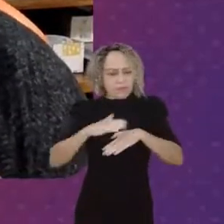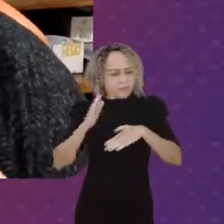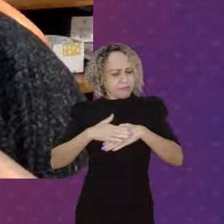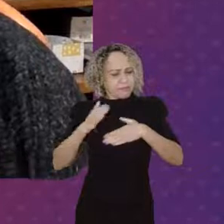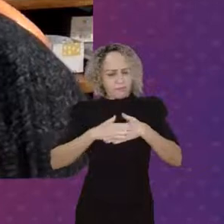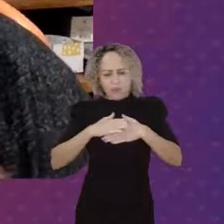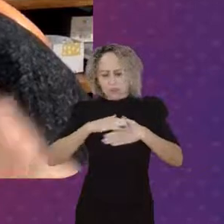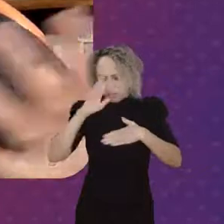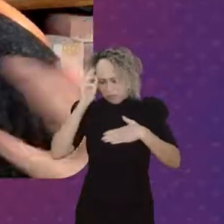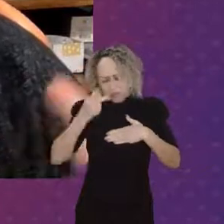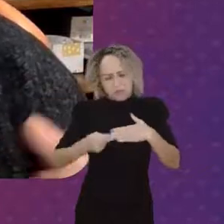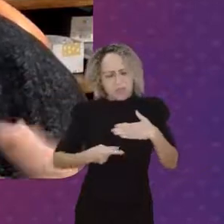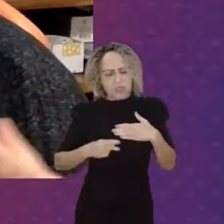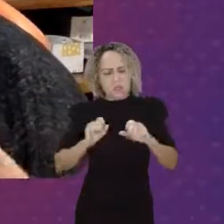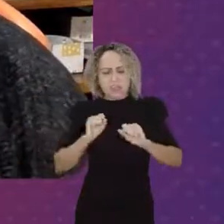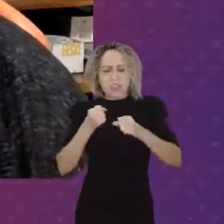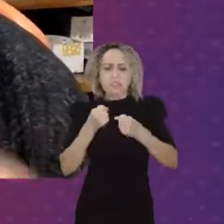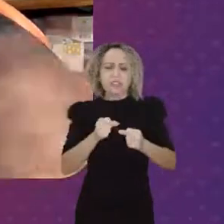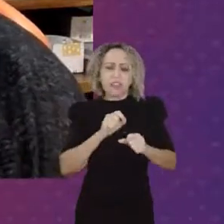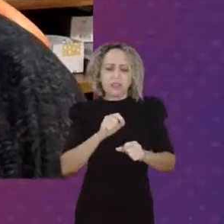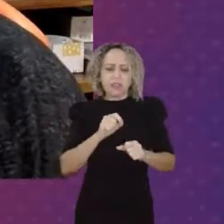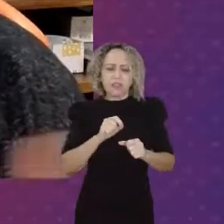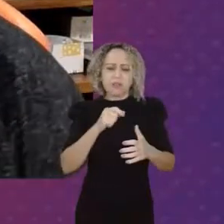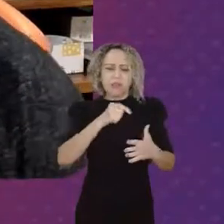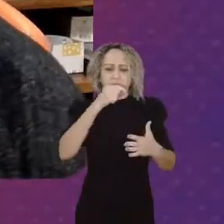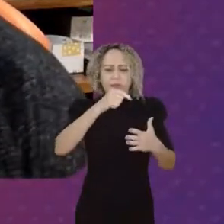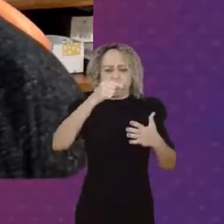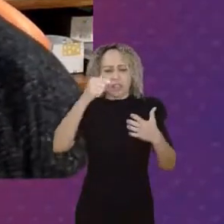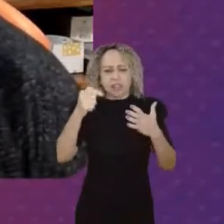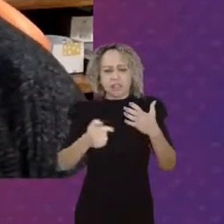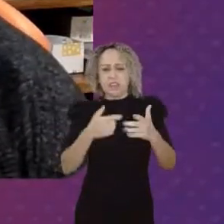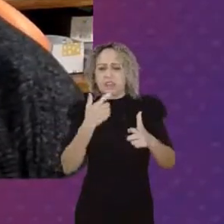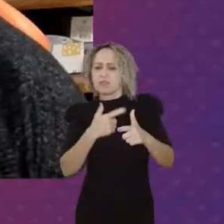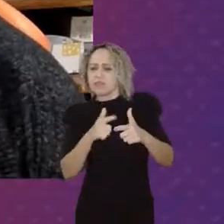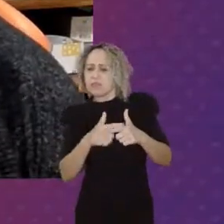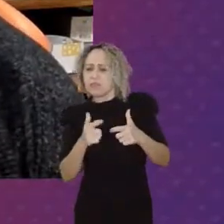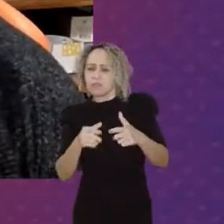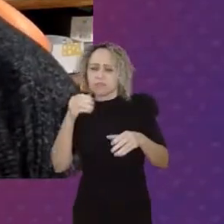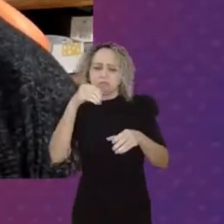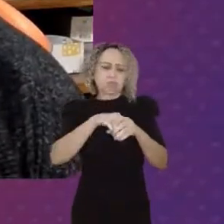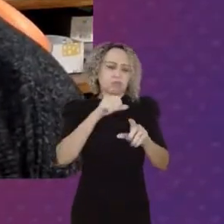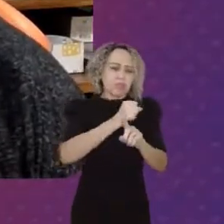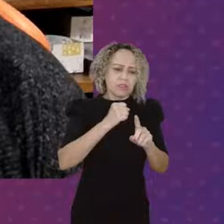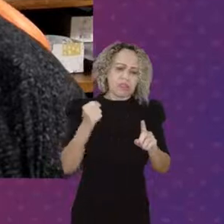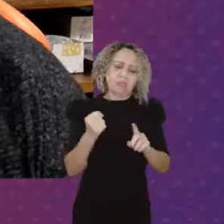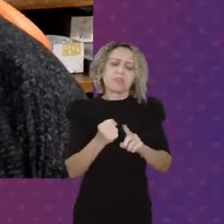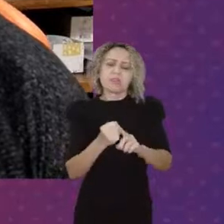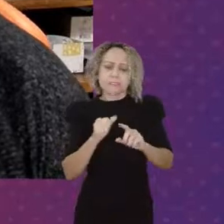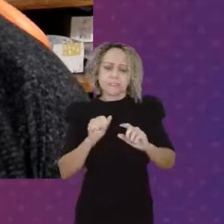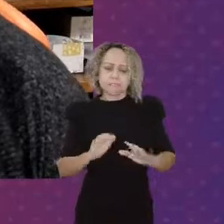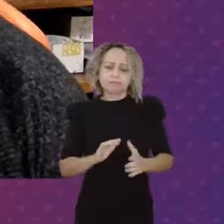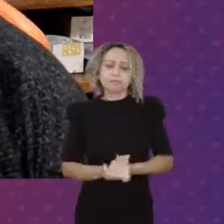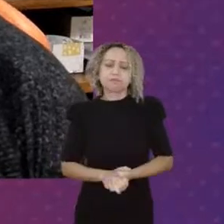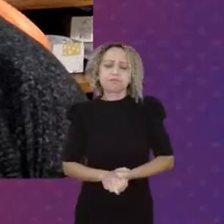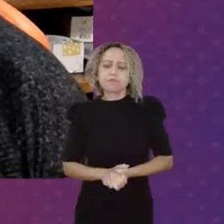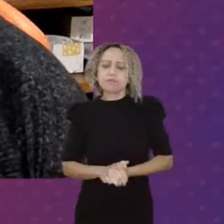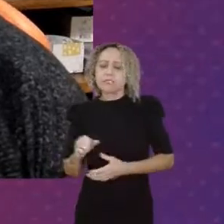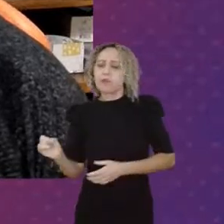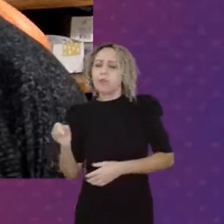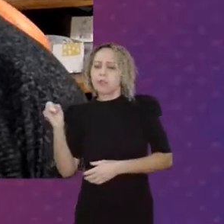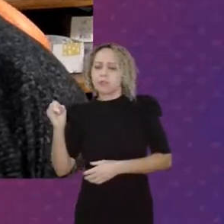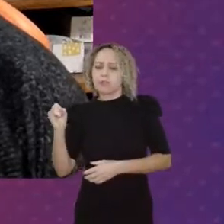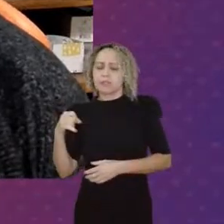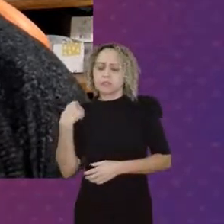para poder enfrentar uma série de questões, uma série de possibilidades. É importante a gente frisar